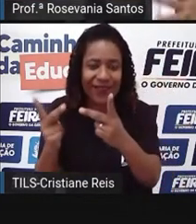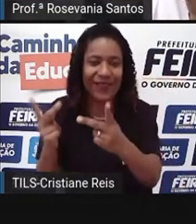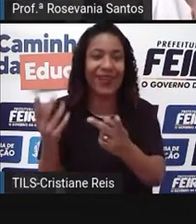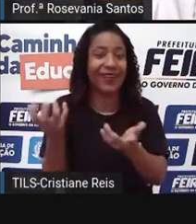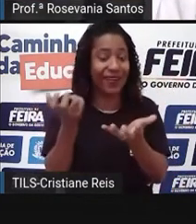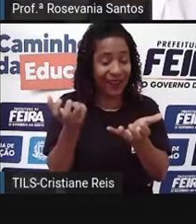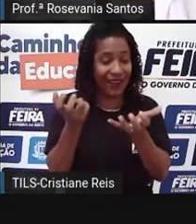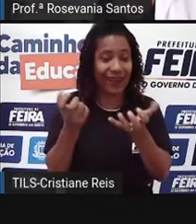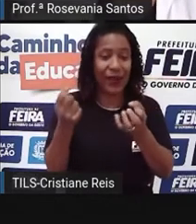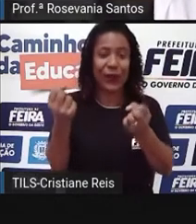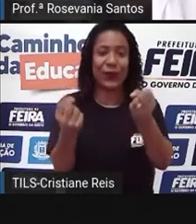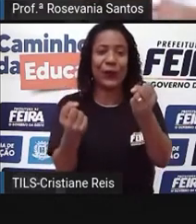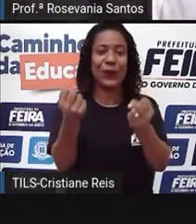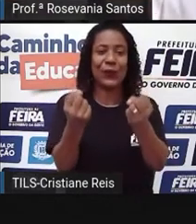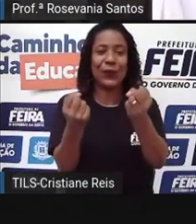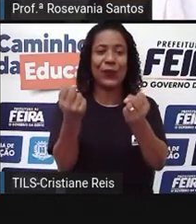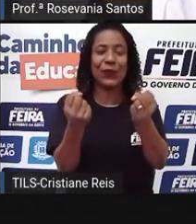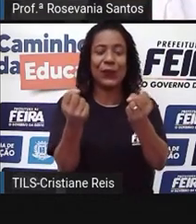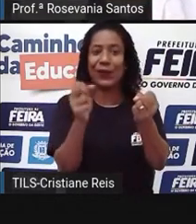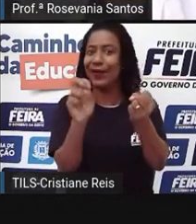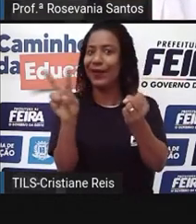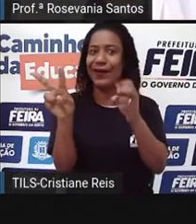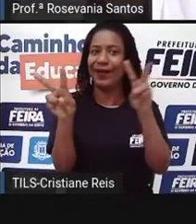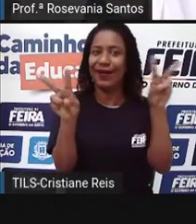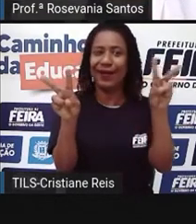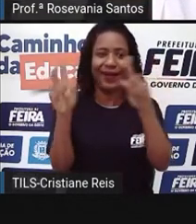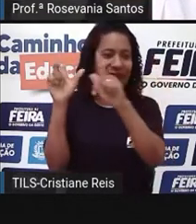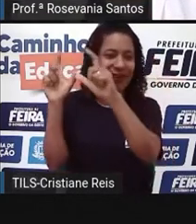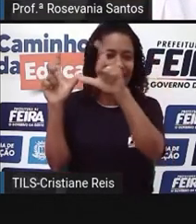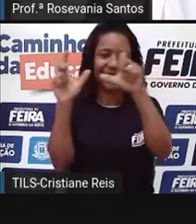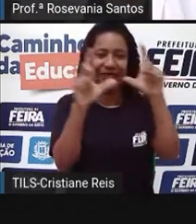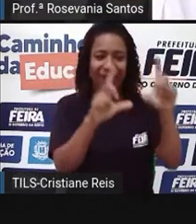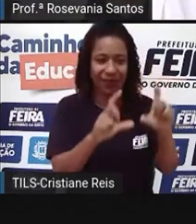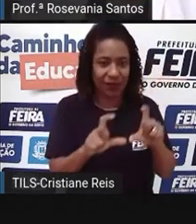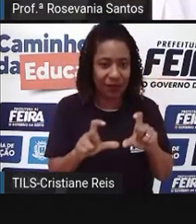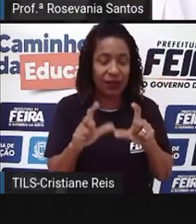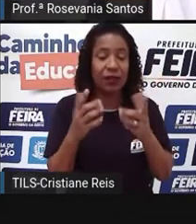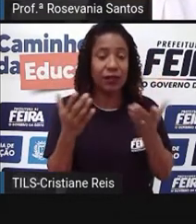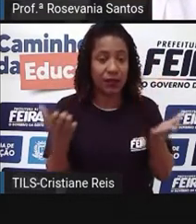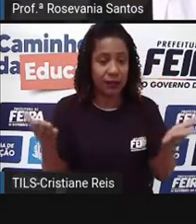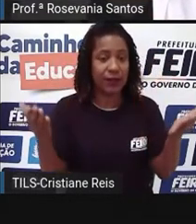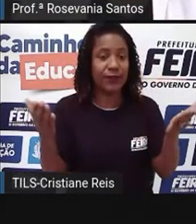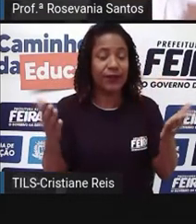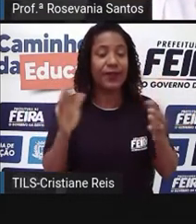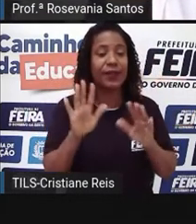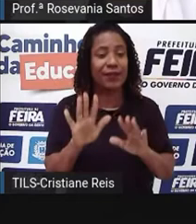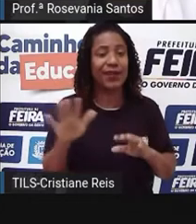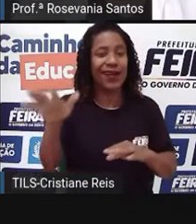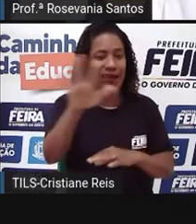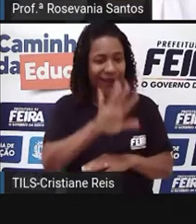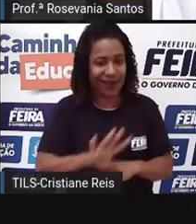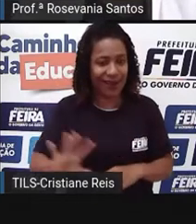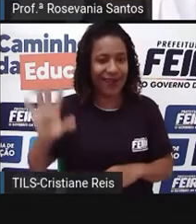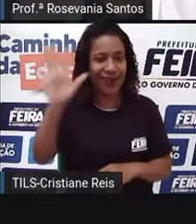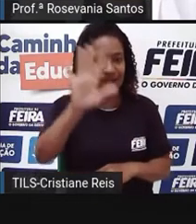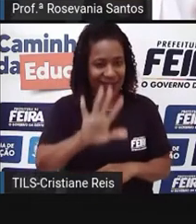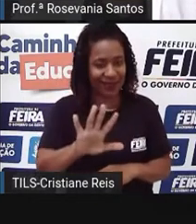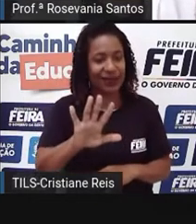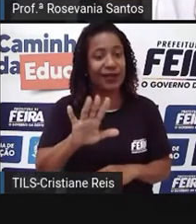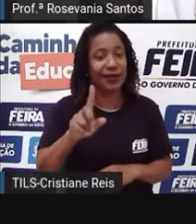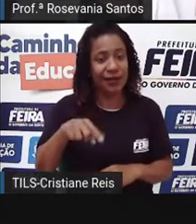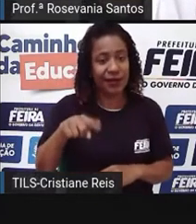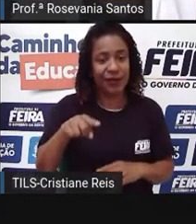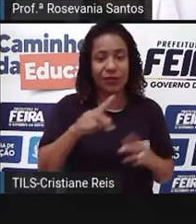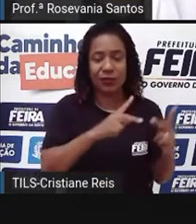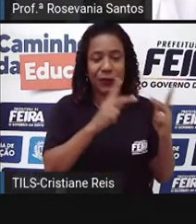os leões, as girafas, né? Os outros animais. Então, é uma área já bastante conhecida, bastante explorada também